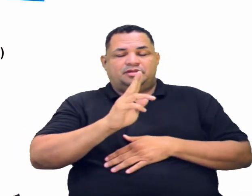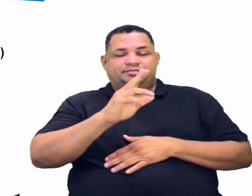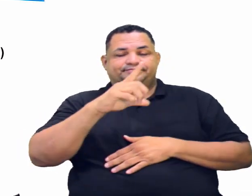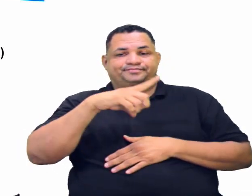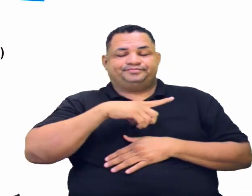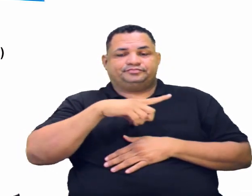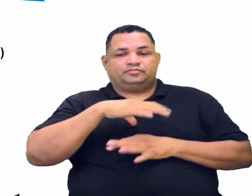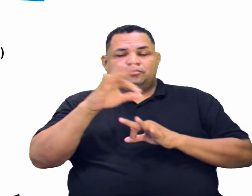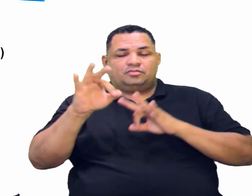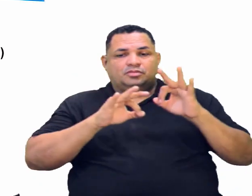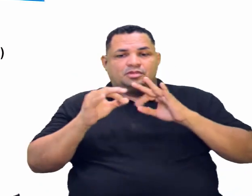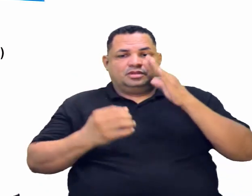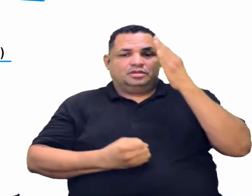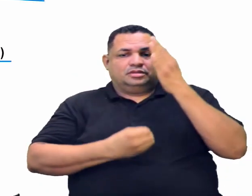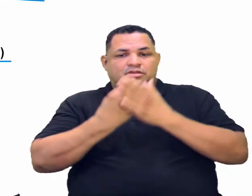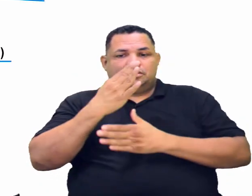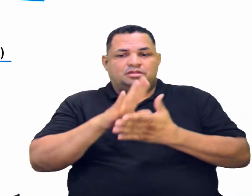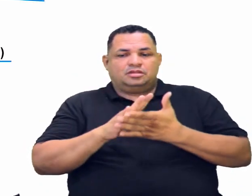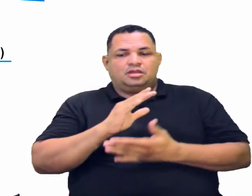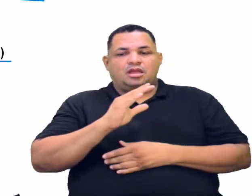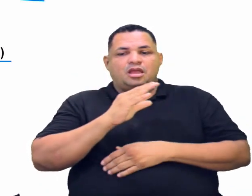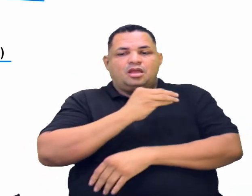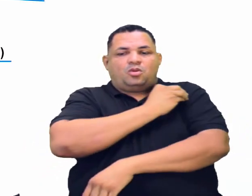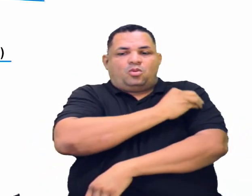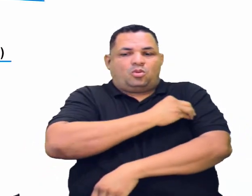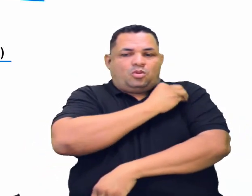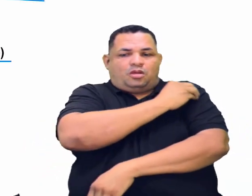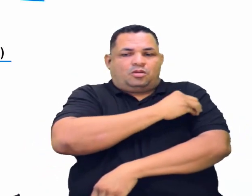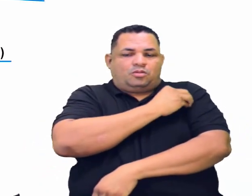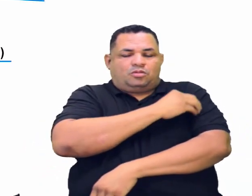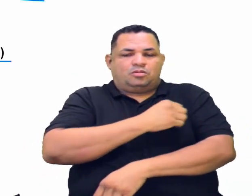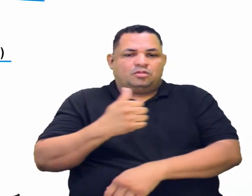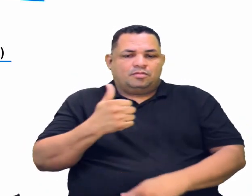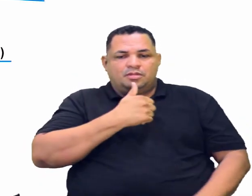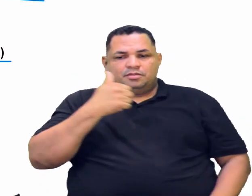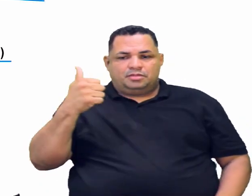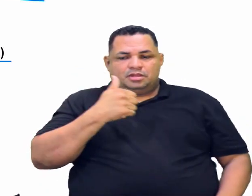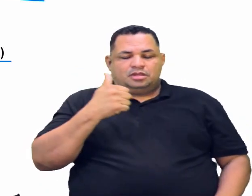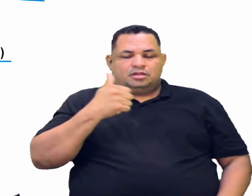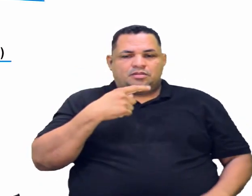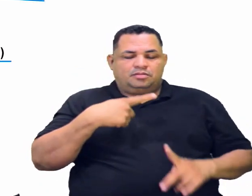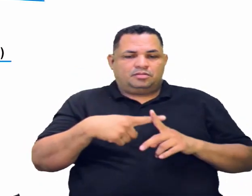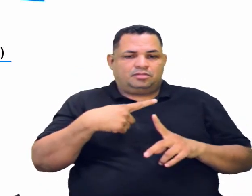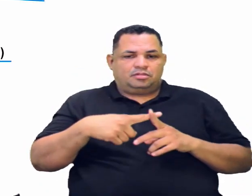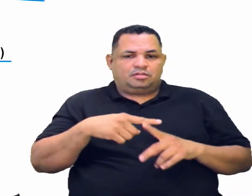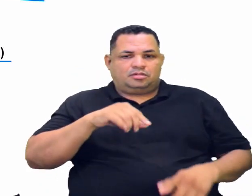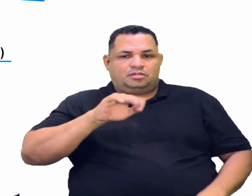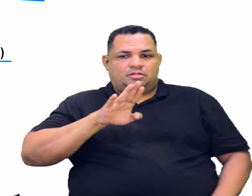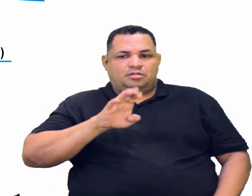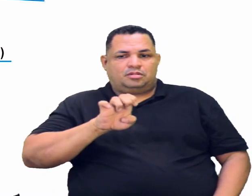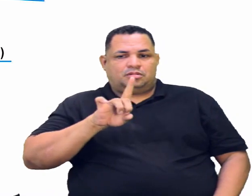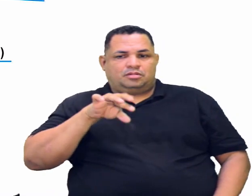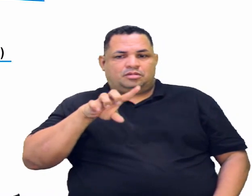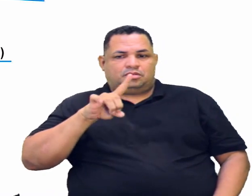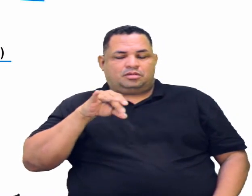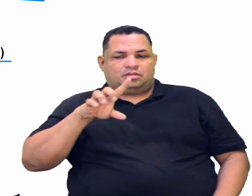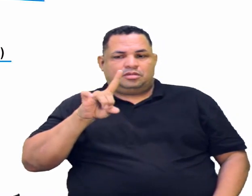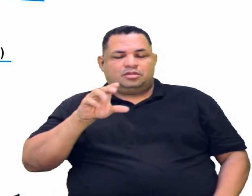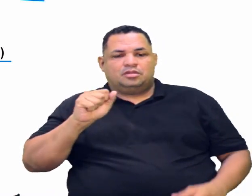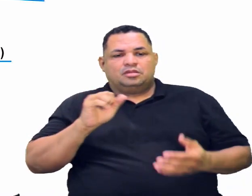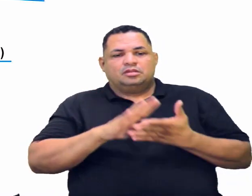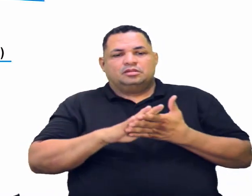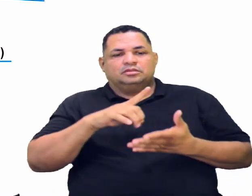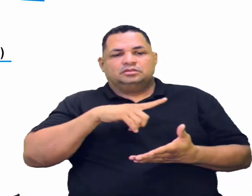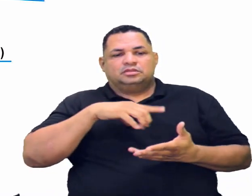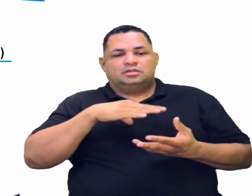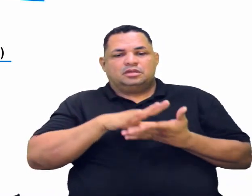sempre vai formar um álcool primário. Por quê? Porque no aldeído, a dupla ligação que vai interagir com